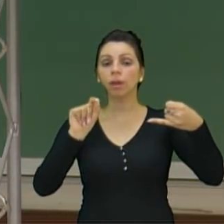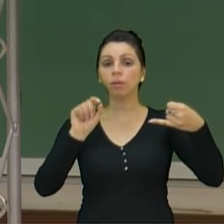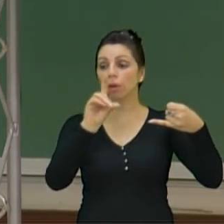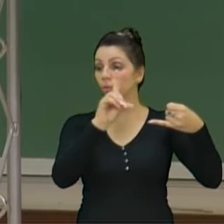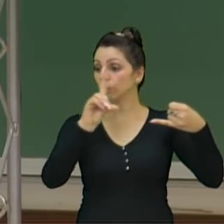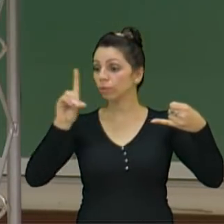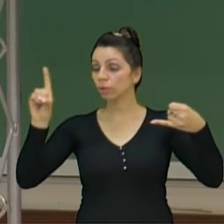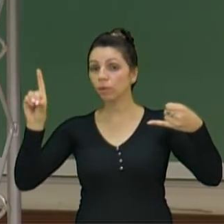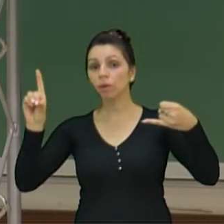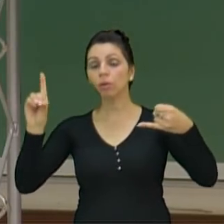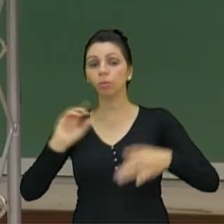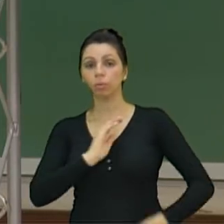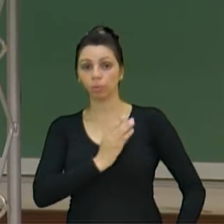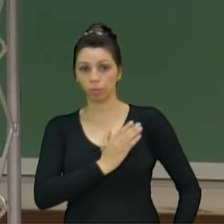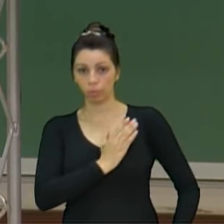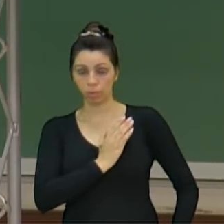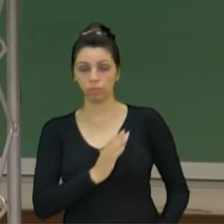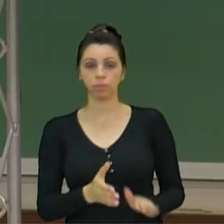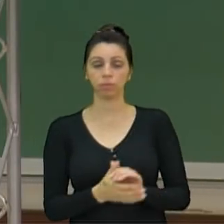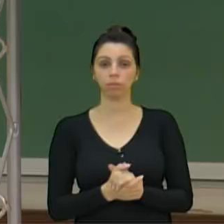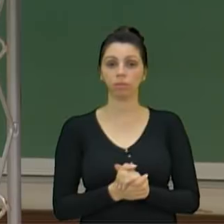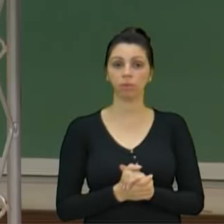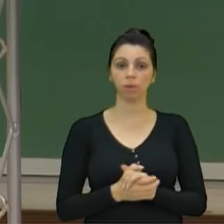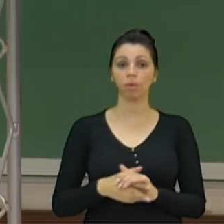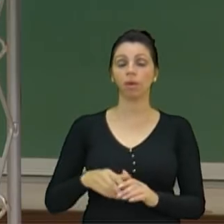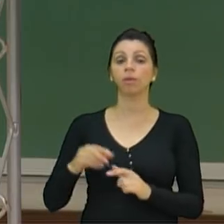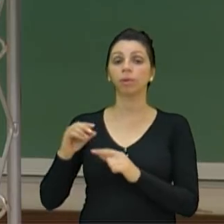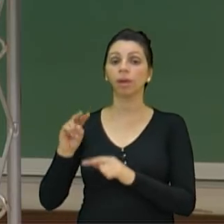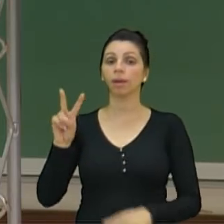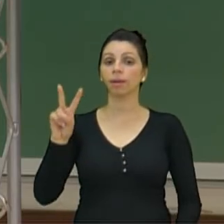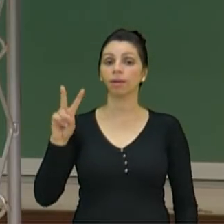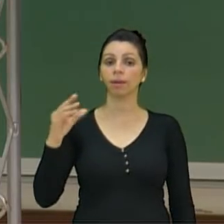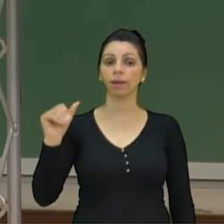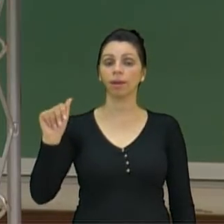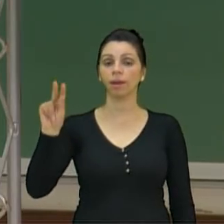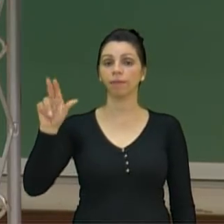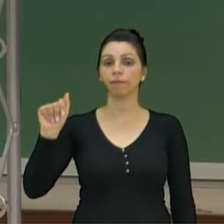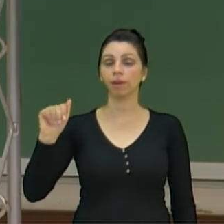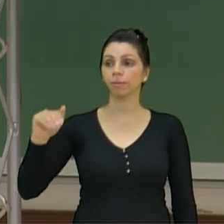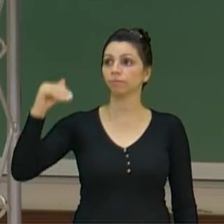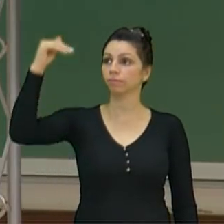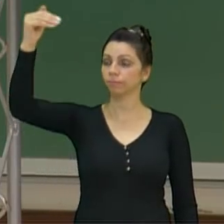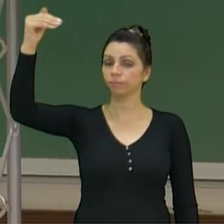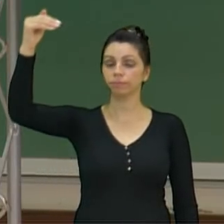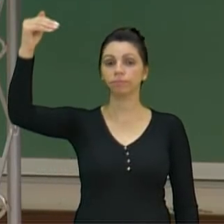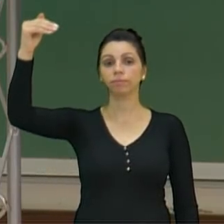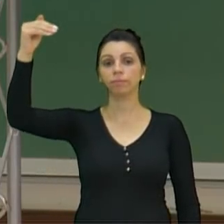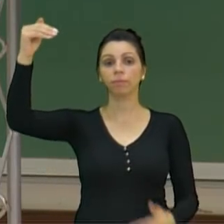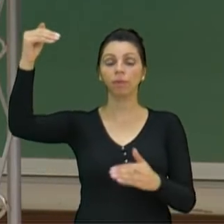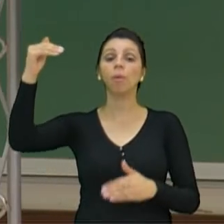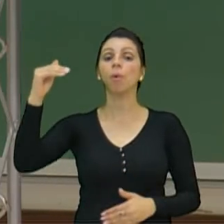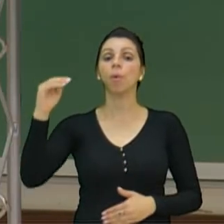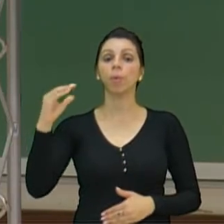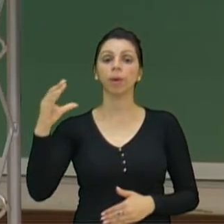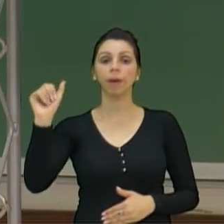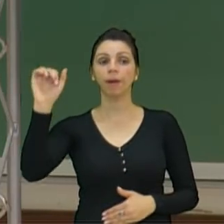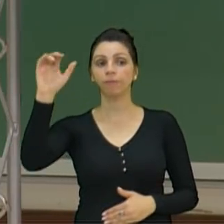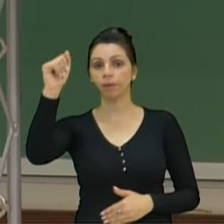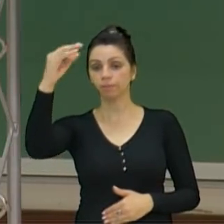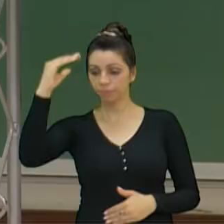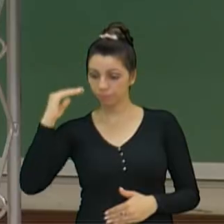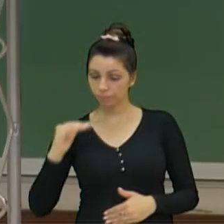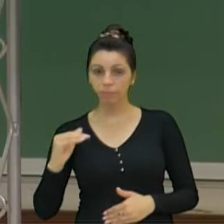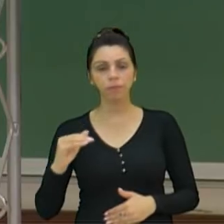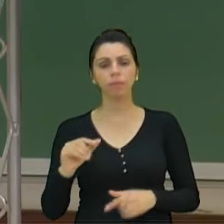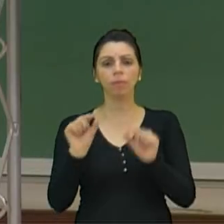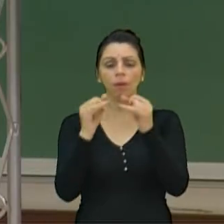em cima ela é chamada de veia cava superior e aqui embaixo a gente chama de veia cava inferior, tá? É a mesma